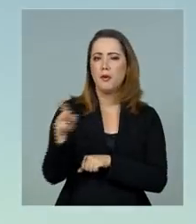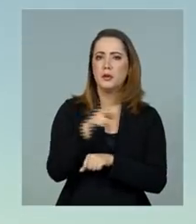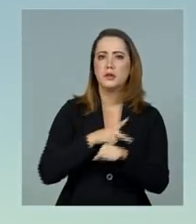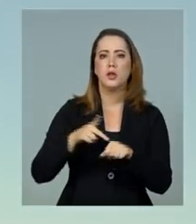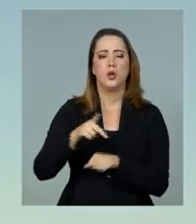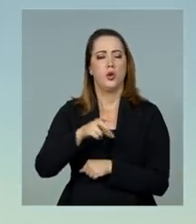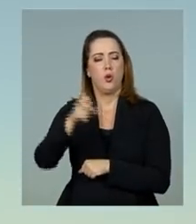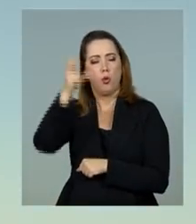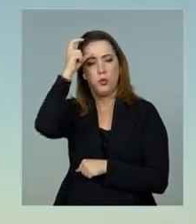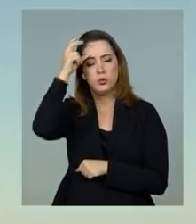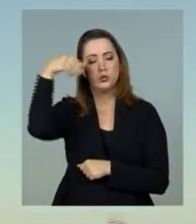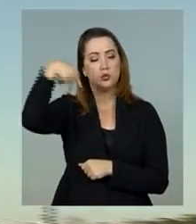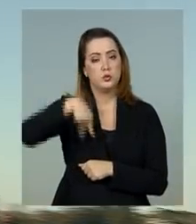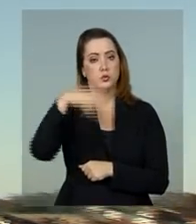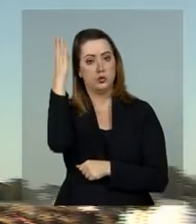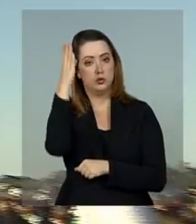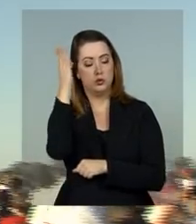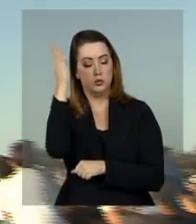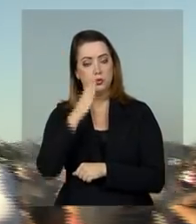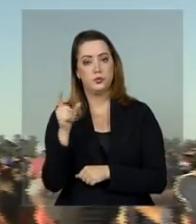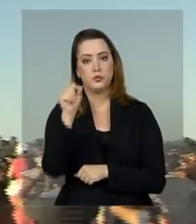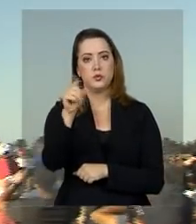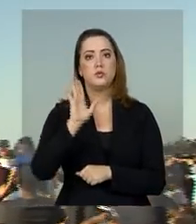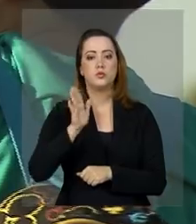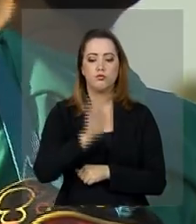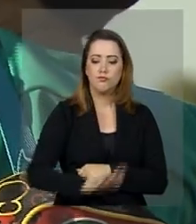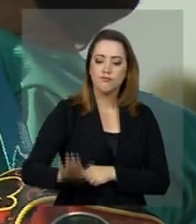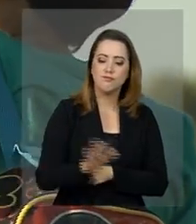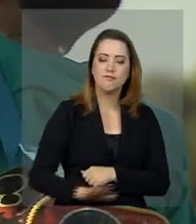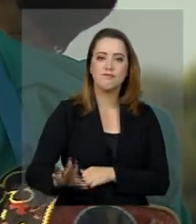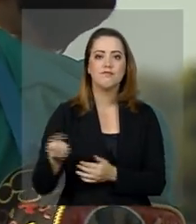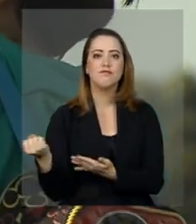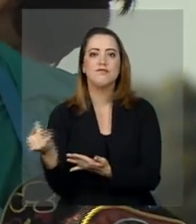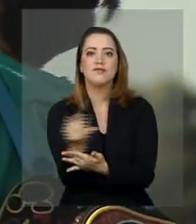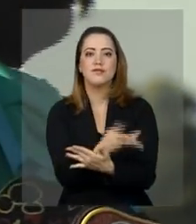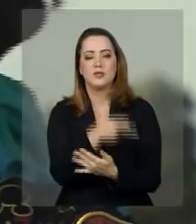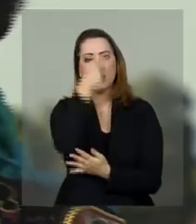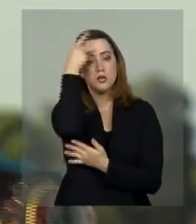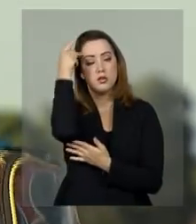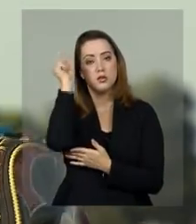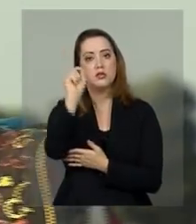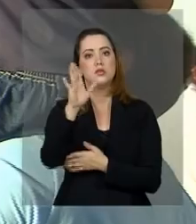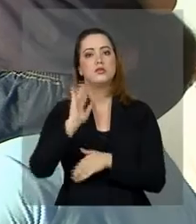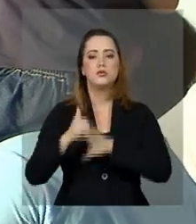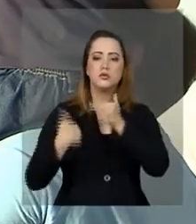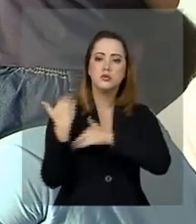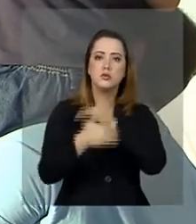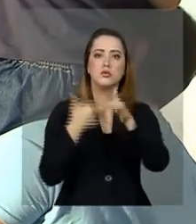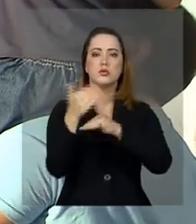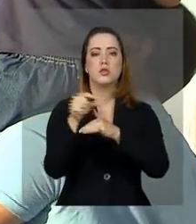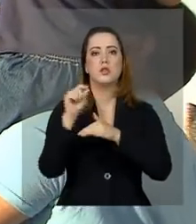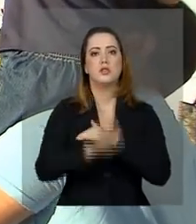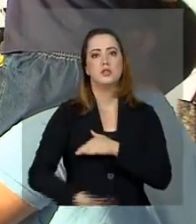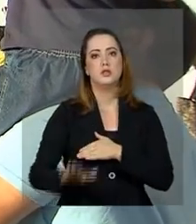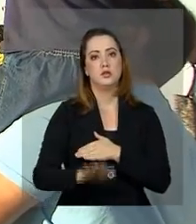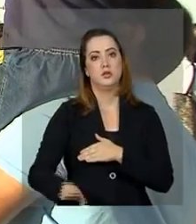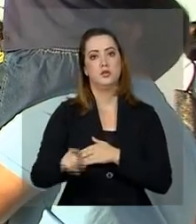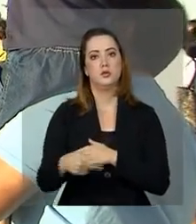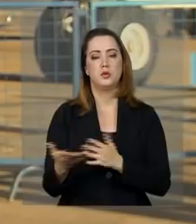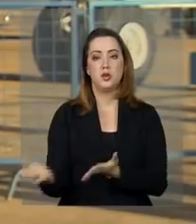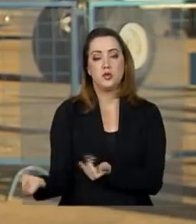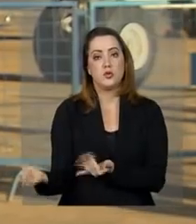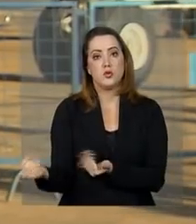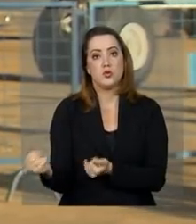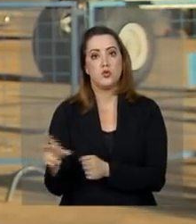A esquadrilha esteve presente na infância de muitos brasileiros e continua fazendo sucesso entre os pequenos e os jovens futuros